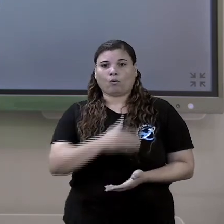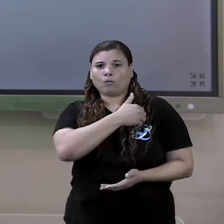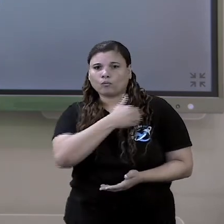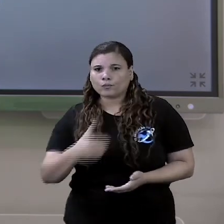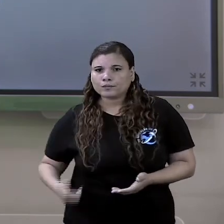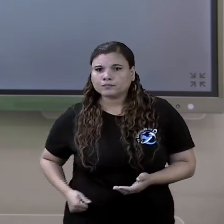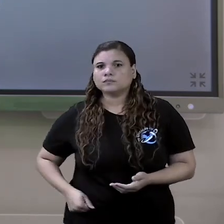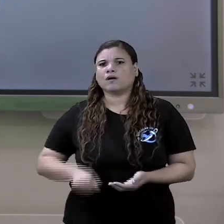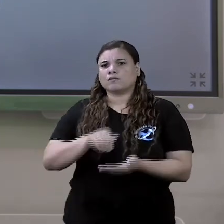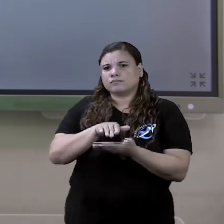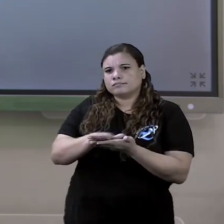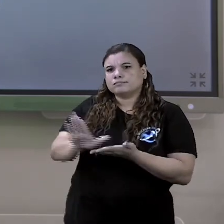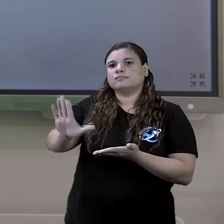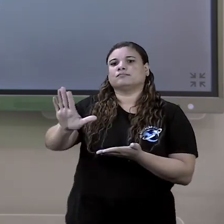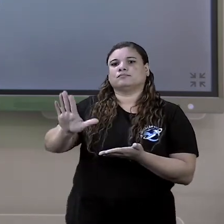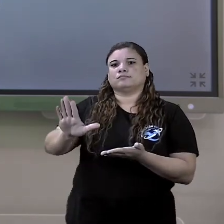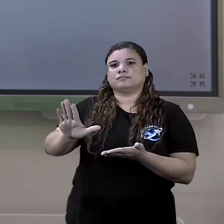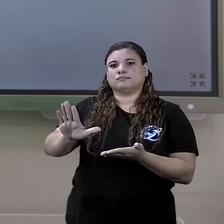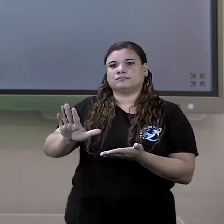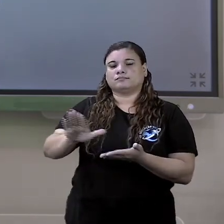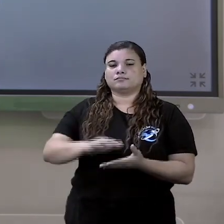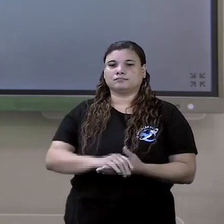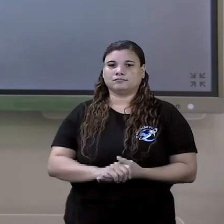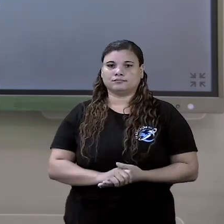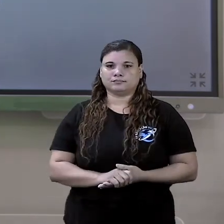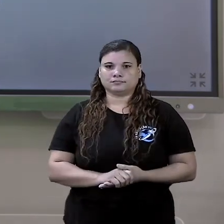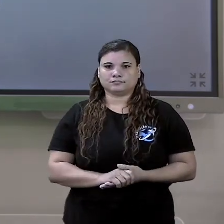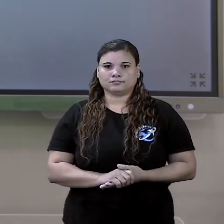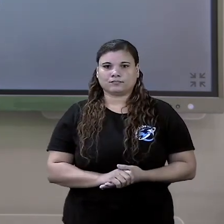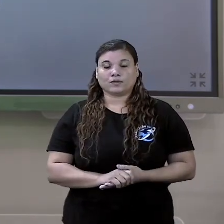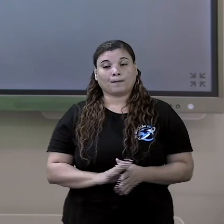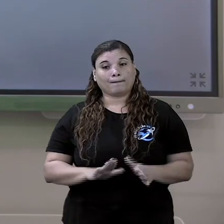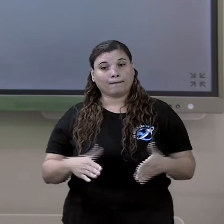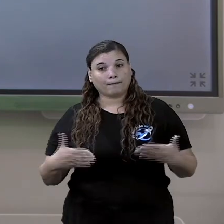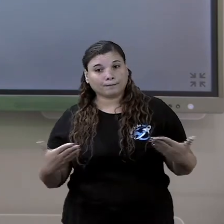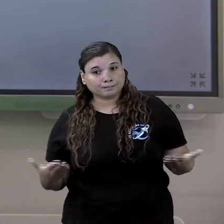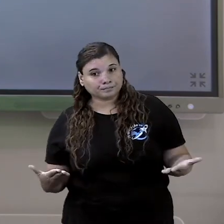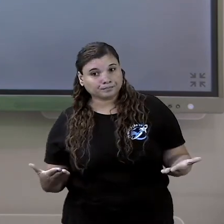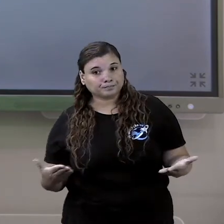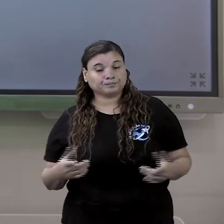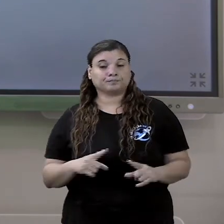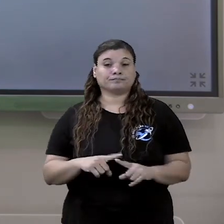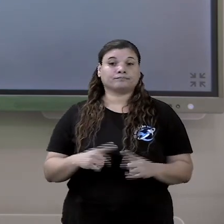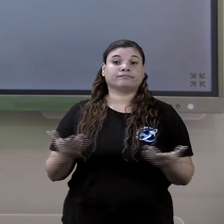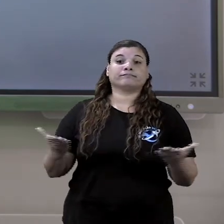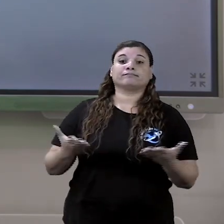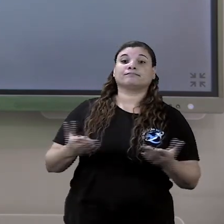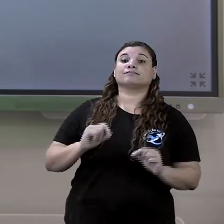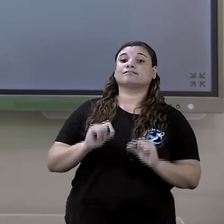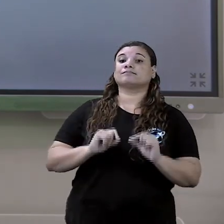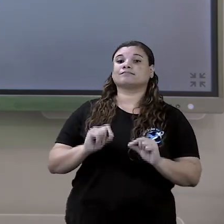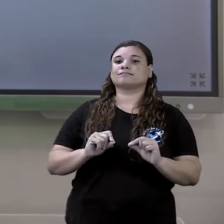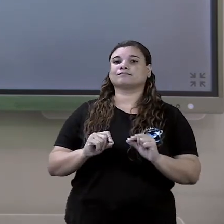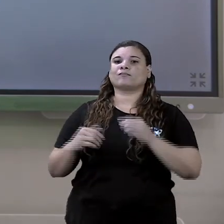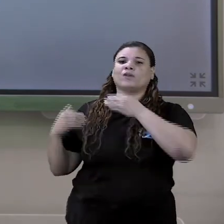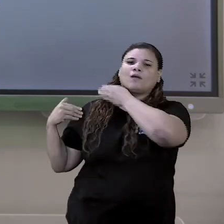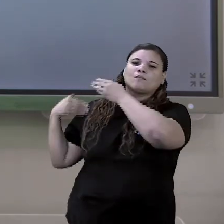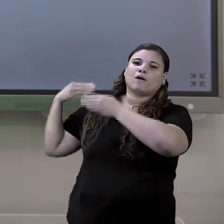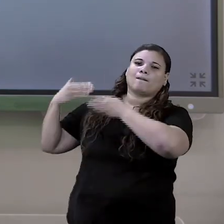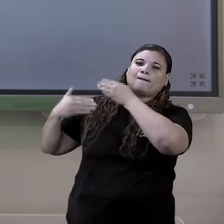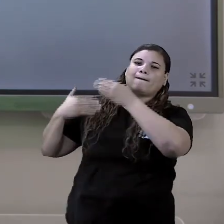e demais autoridades governamentais. Porém, com o passar do tempo,